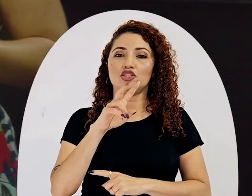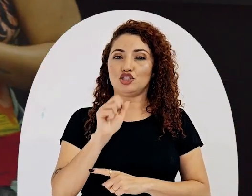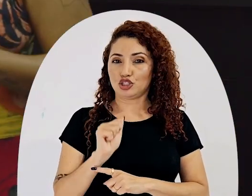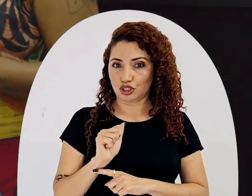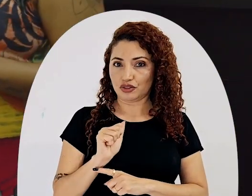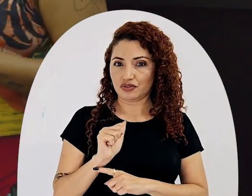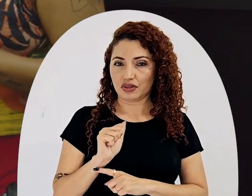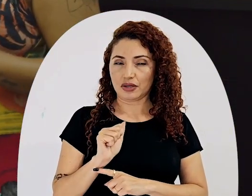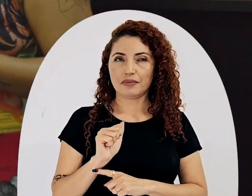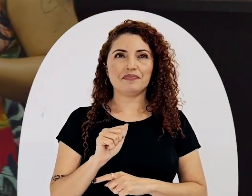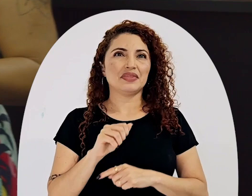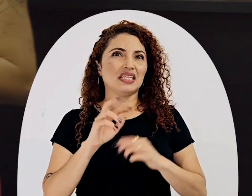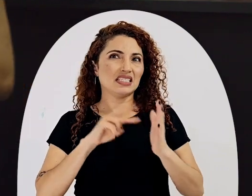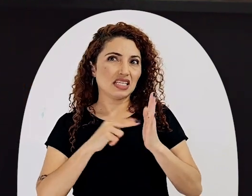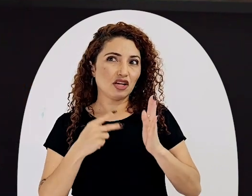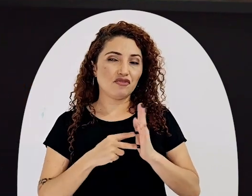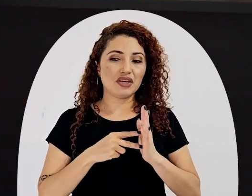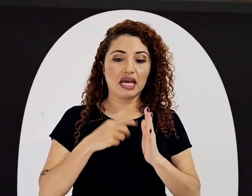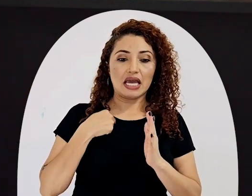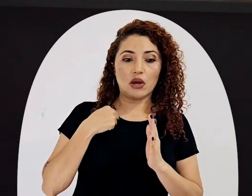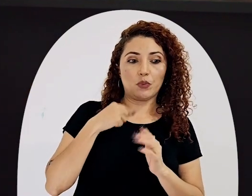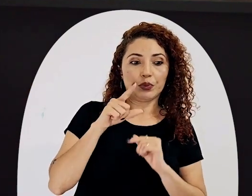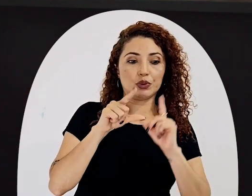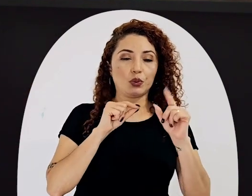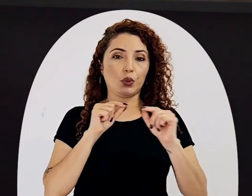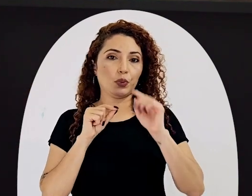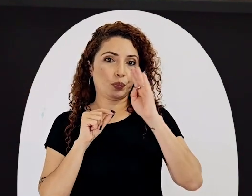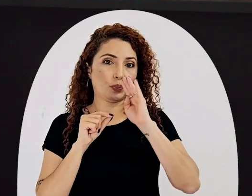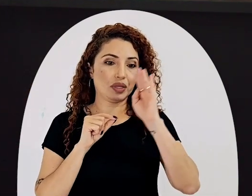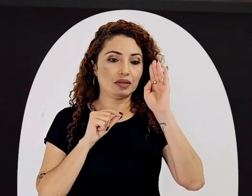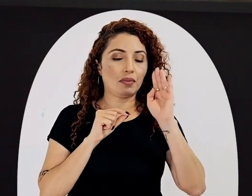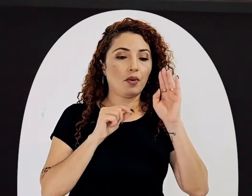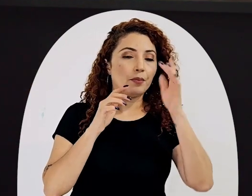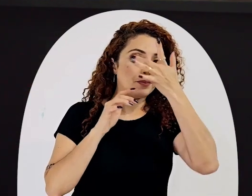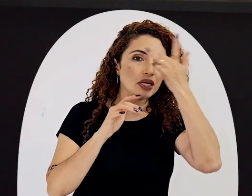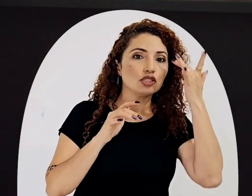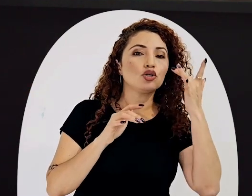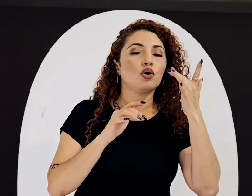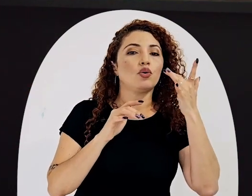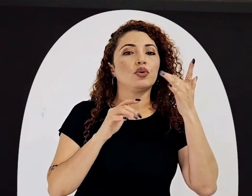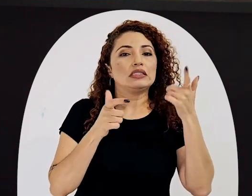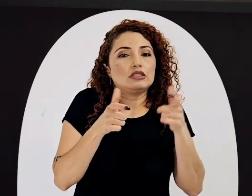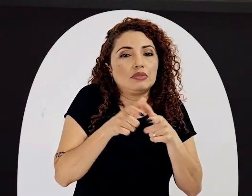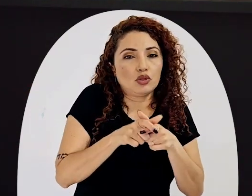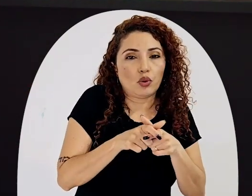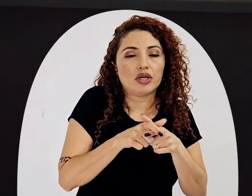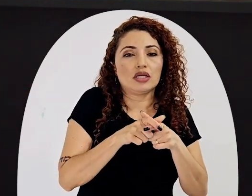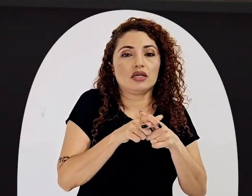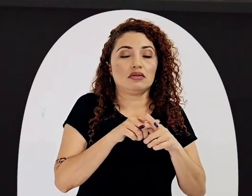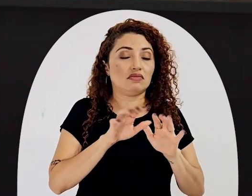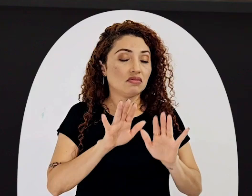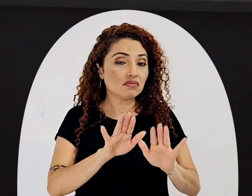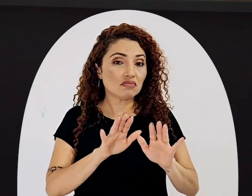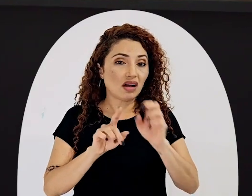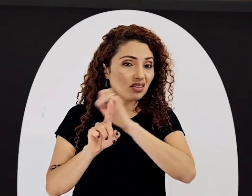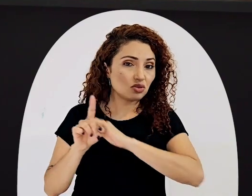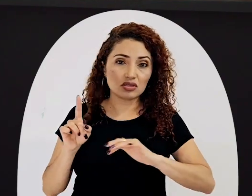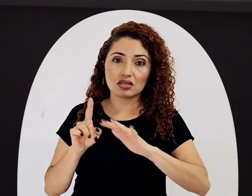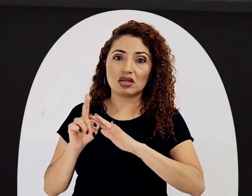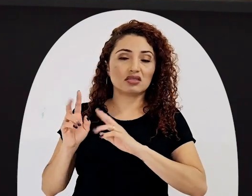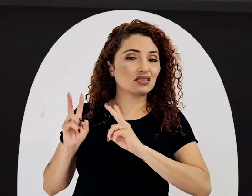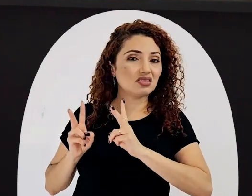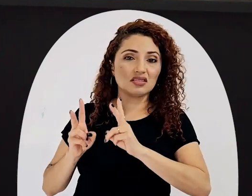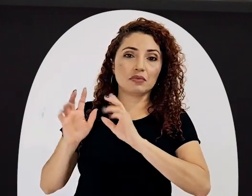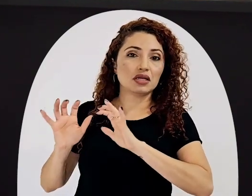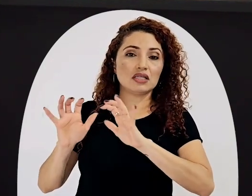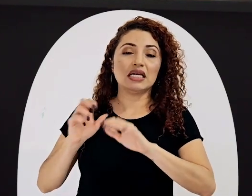sempre foi, para uma determinada massa da sociedade. Se não houvesse, por exemplo,